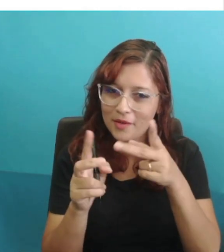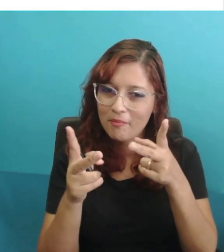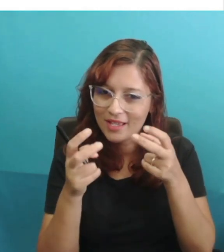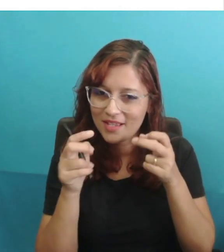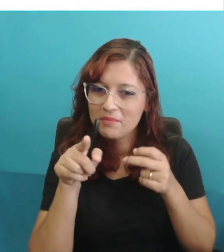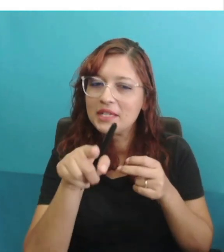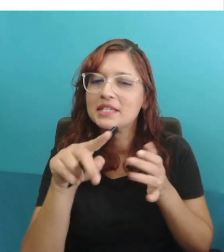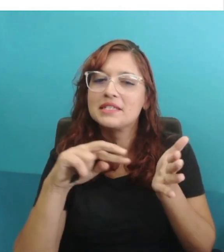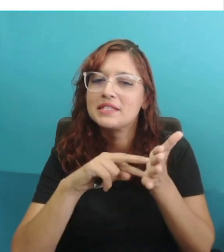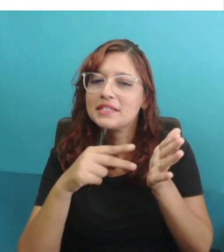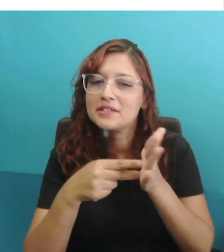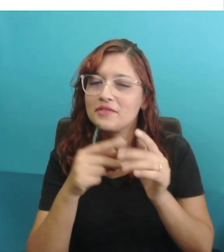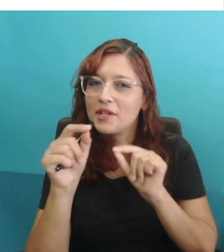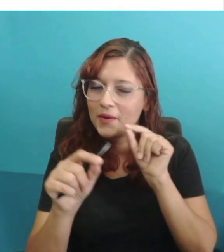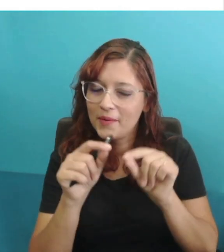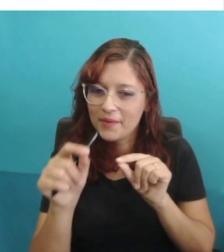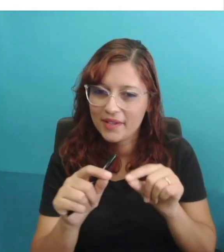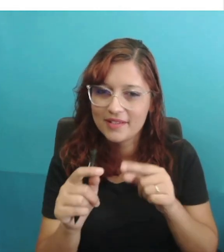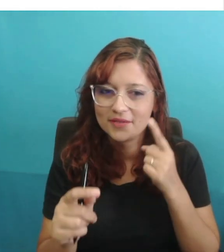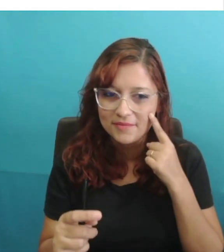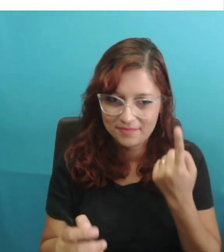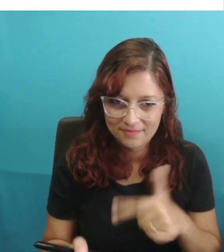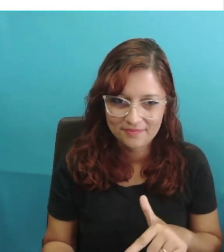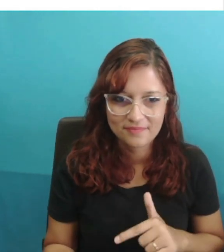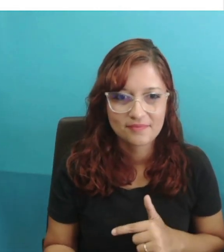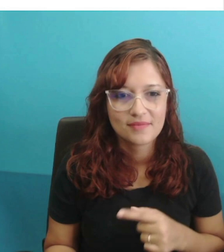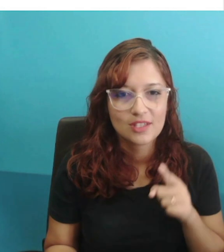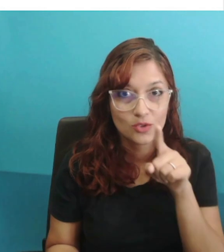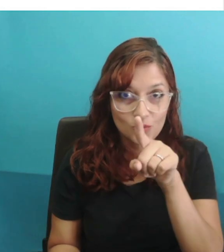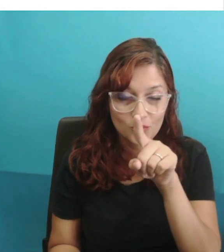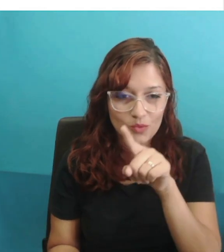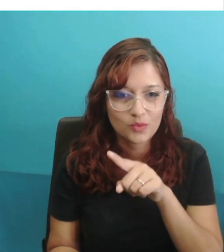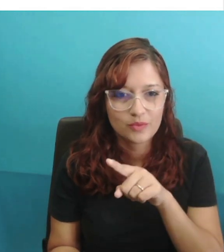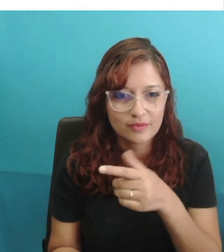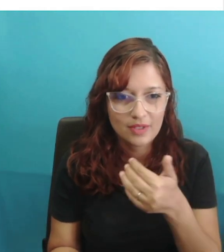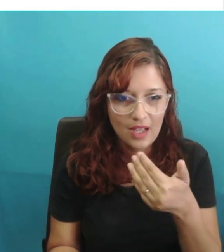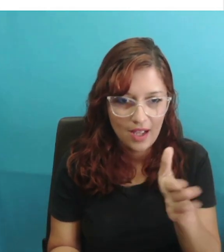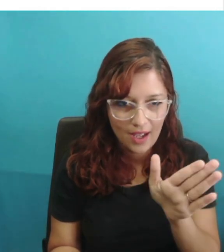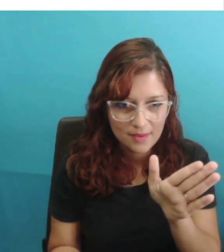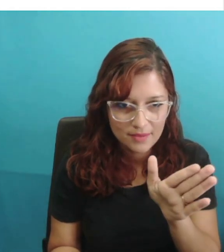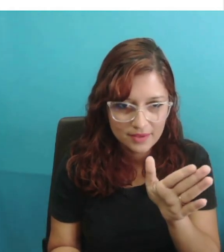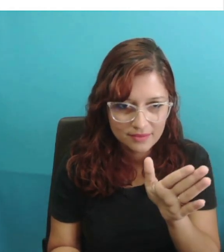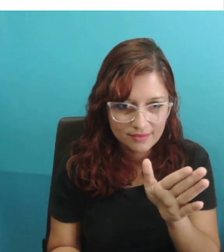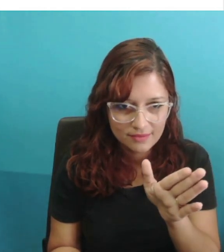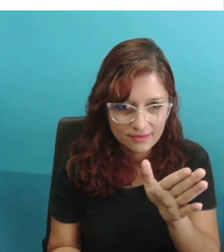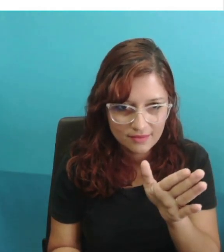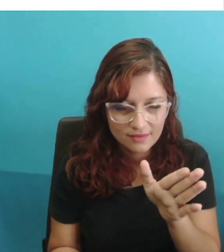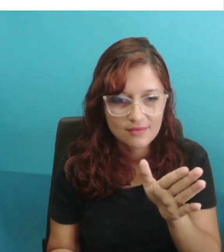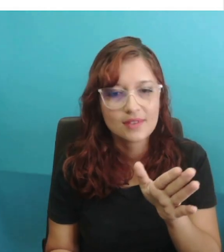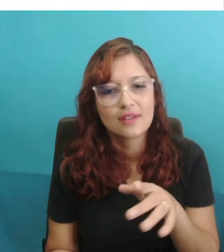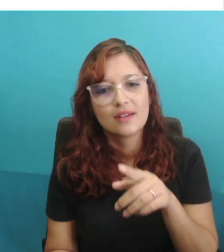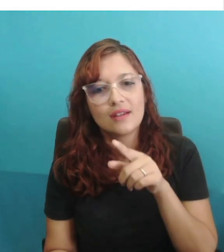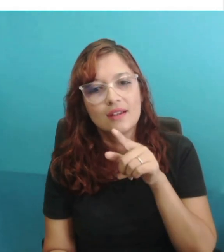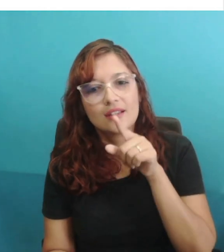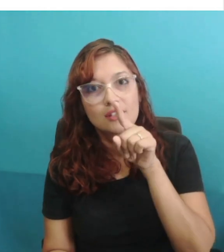bebê. Mas lembre do contexto, para você entender o significado.